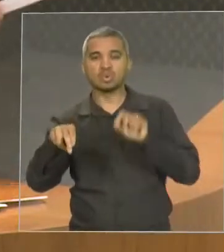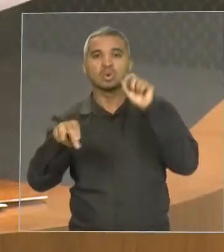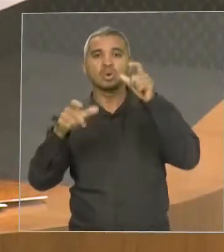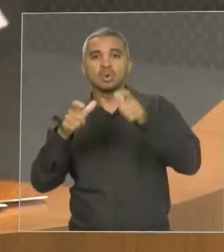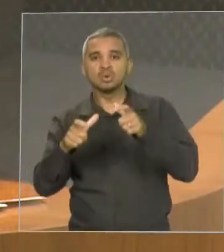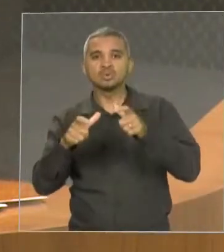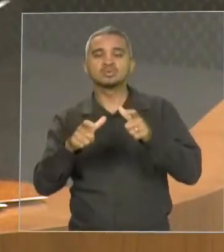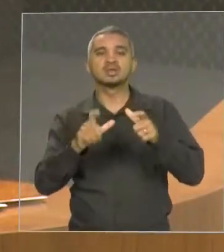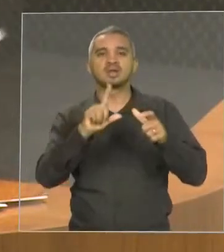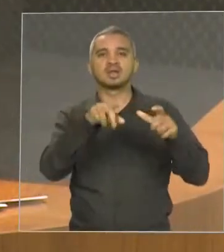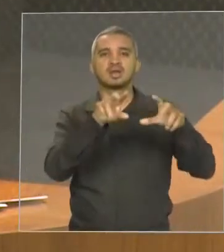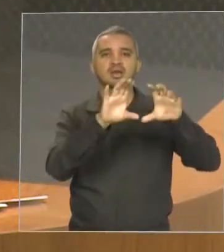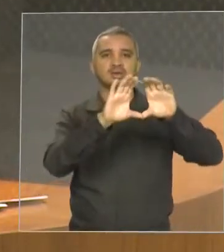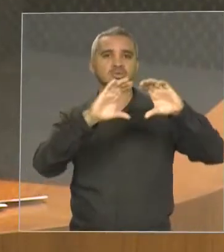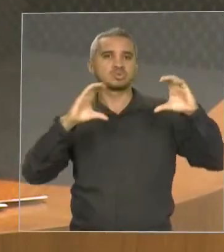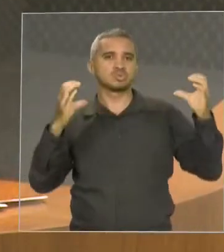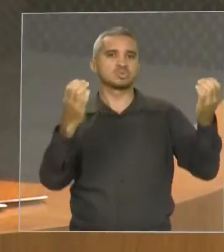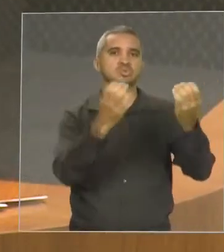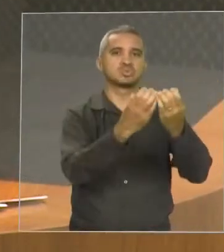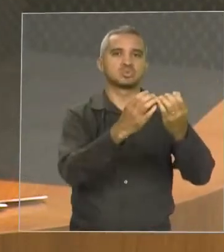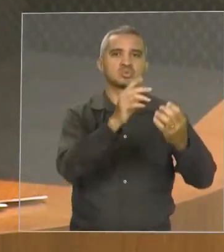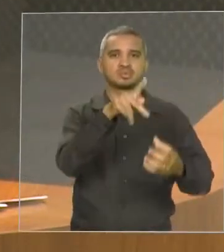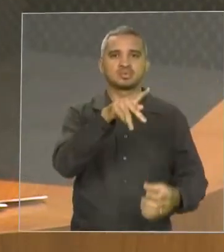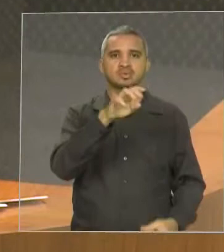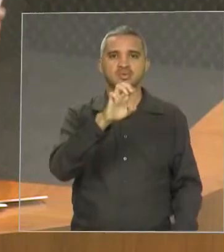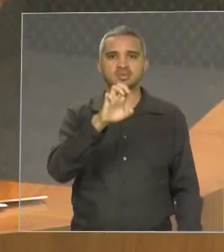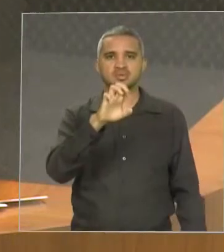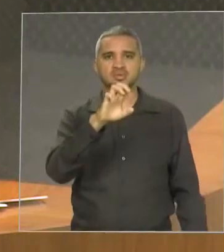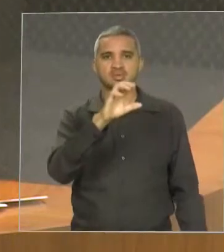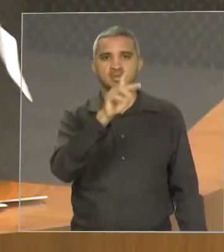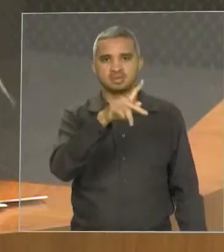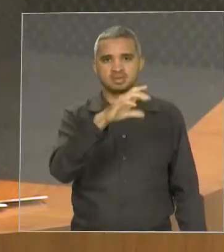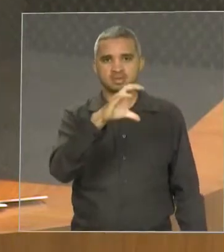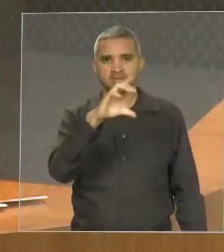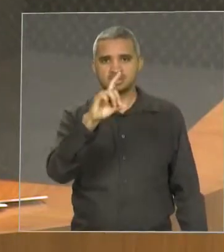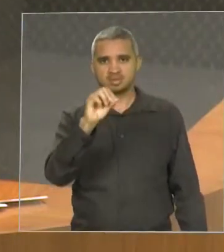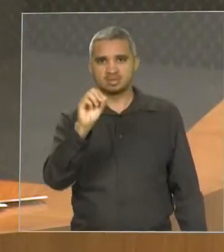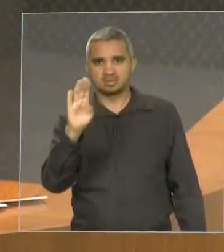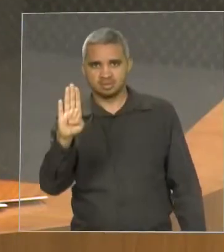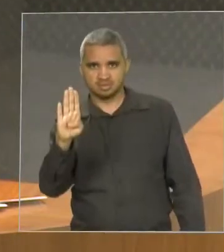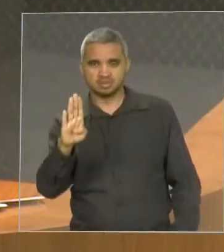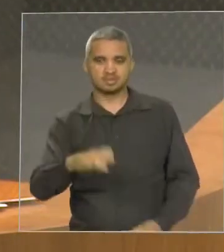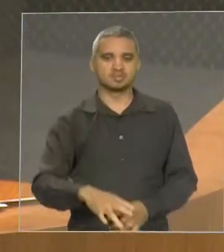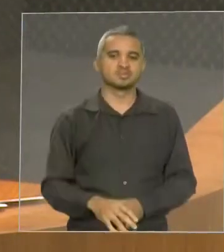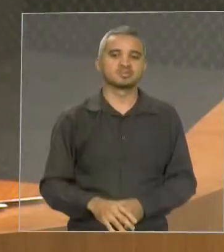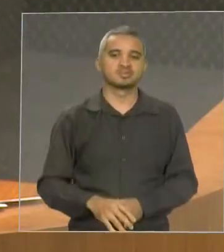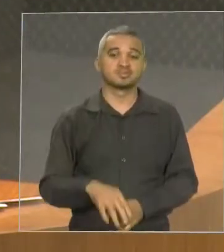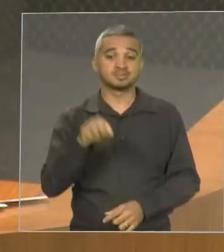O aparelhamento no Estado